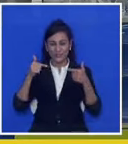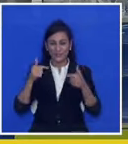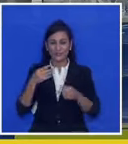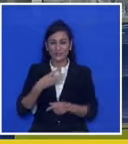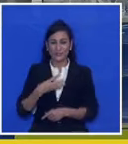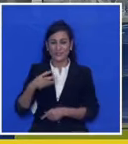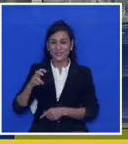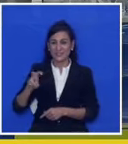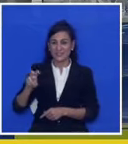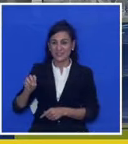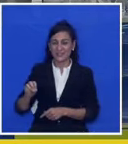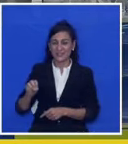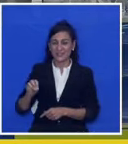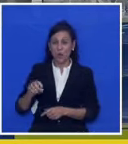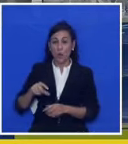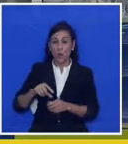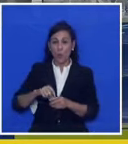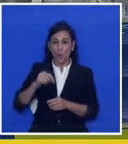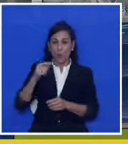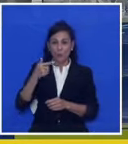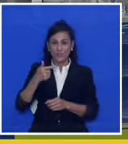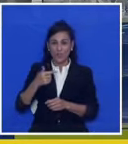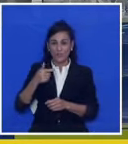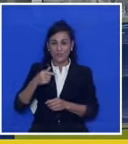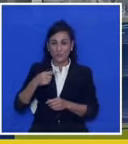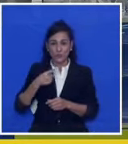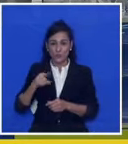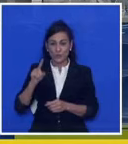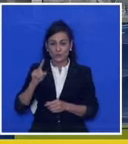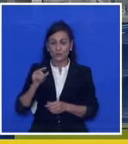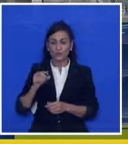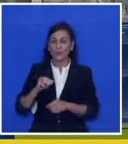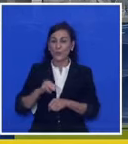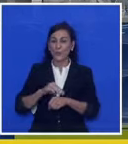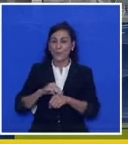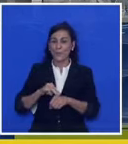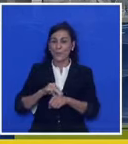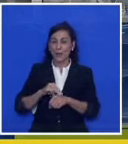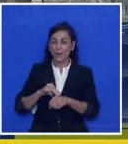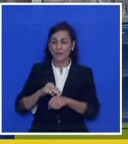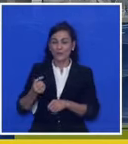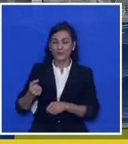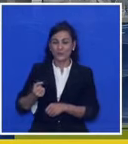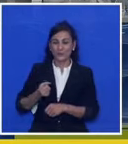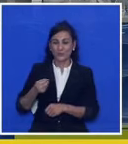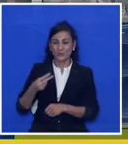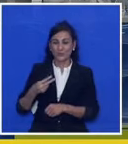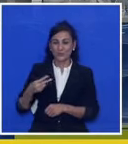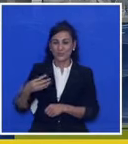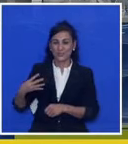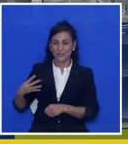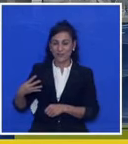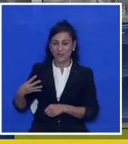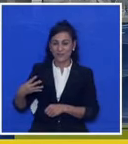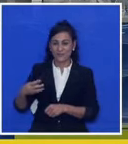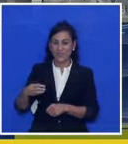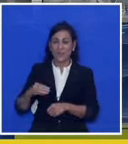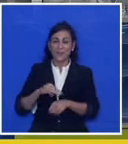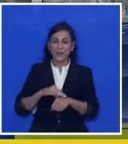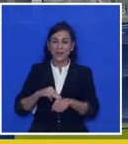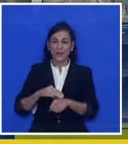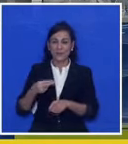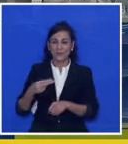concurso 450. O sétimo e último número está na tela. Bola marrom, número 24.